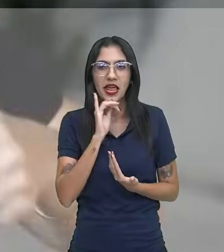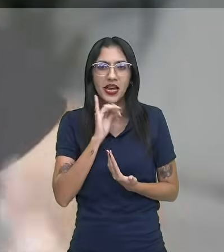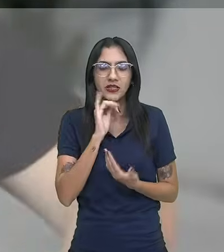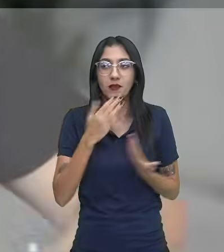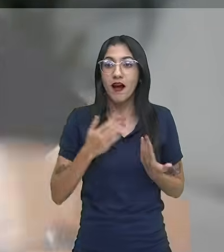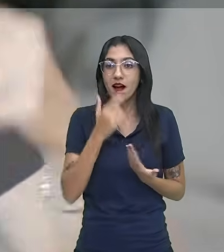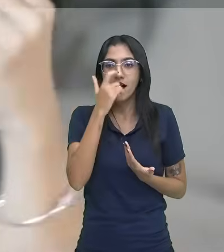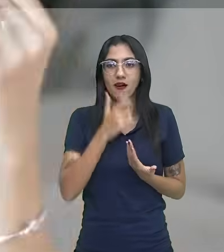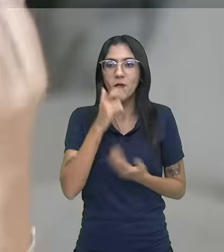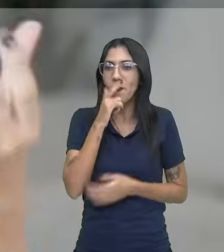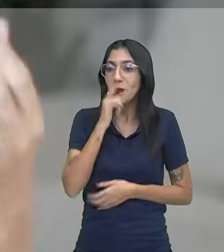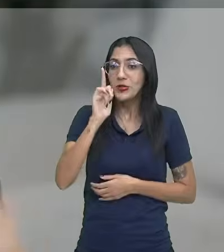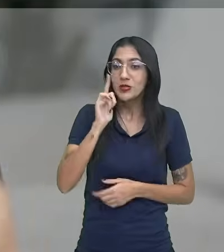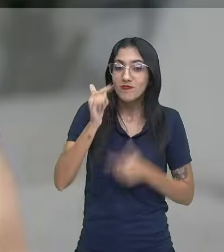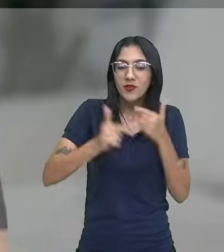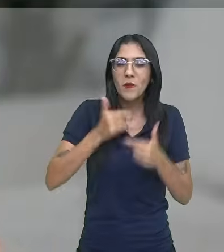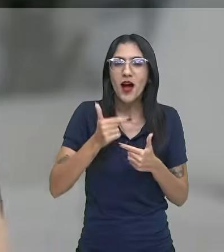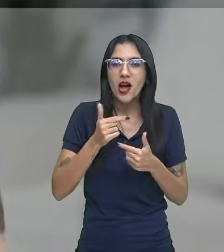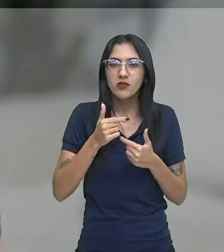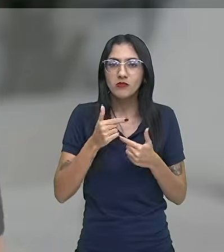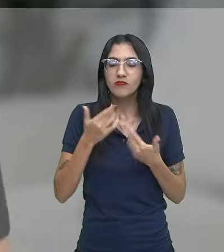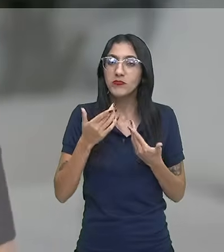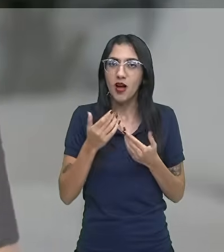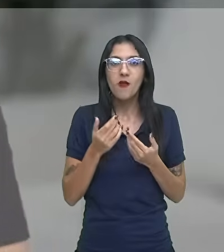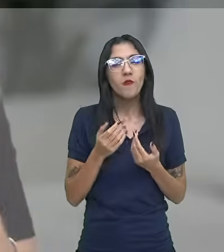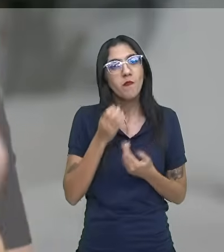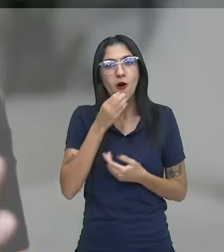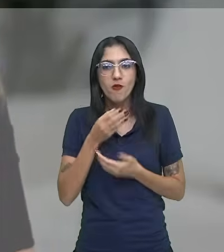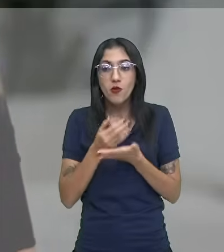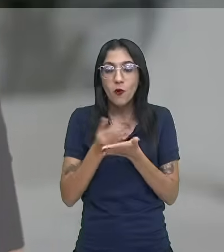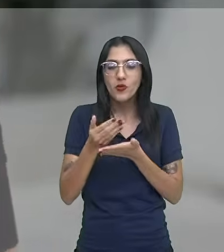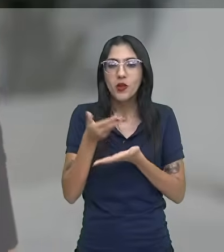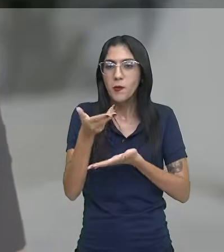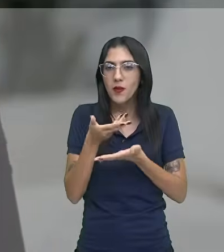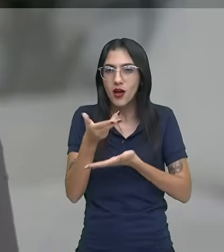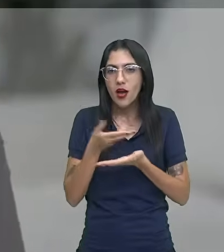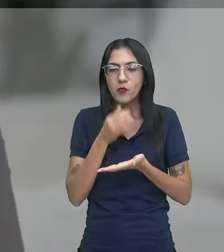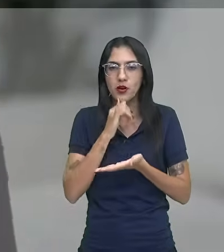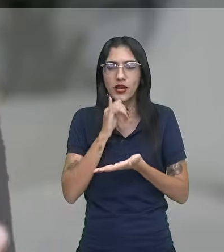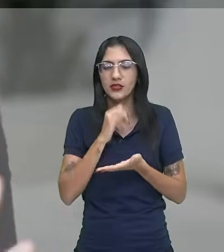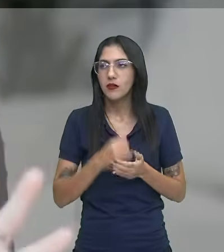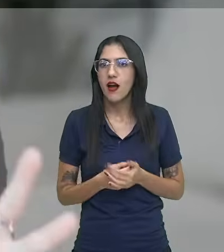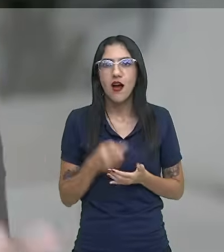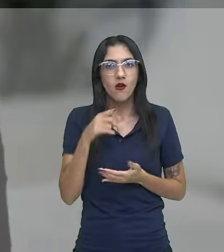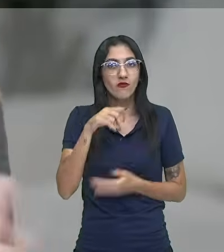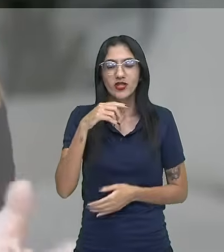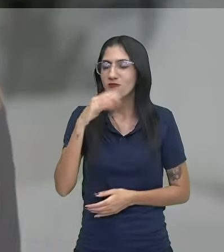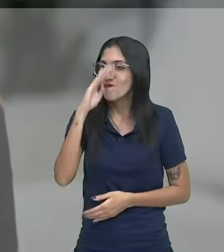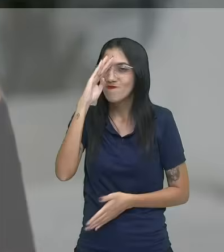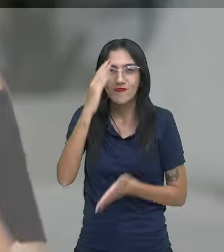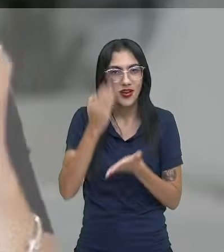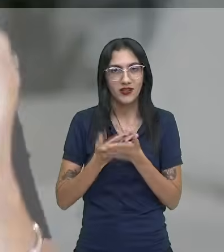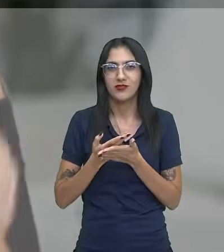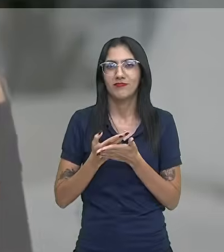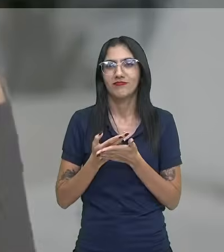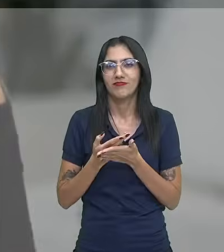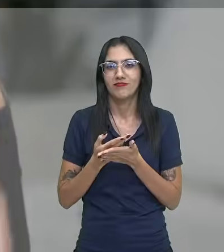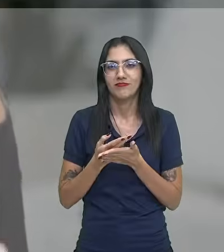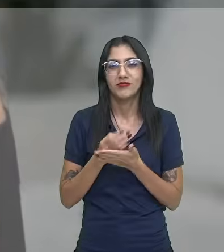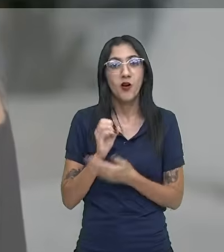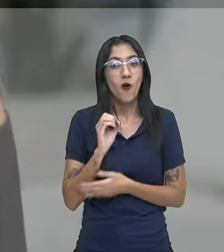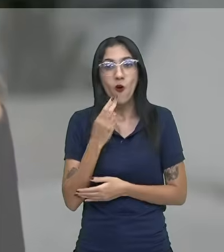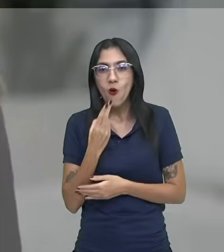consegui um emprego. Então, é uma maneira de você começar uma interação. You'll never guess. Você não vai acreditar. Ou então, you